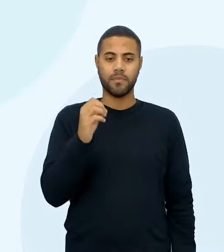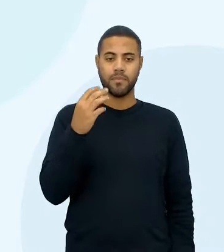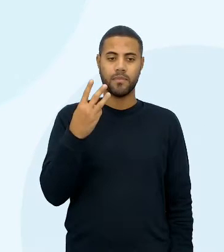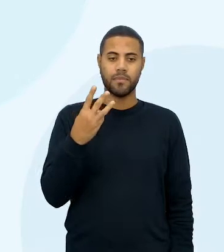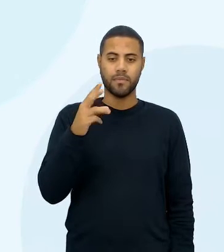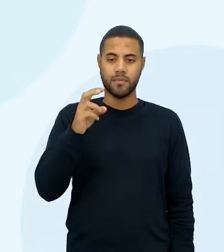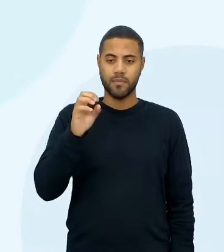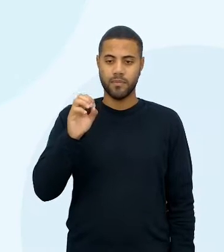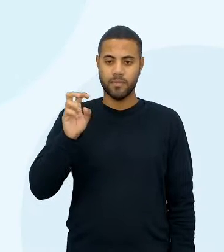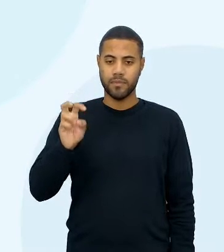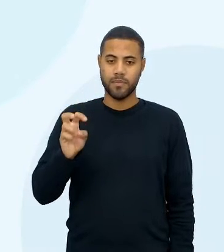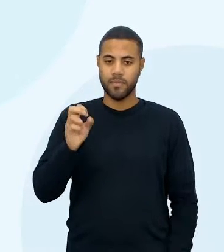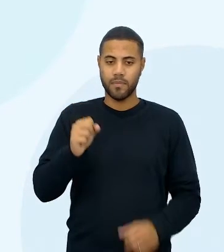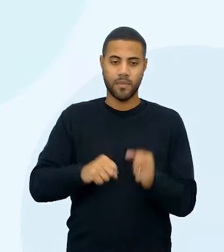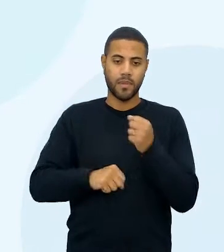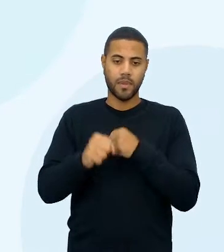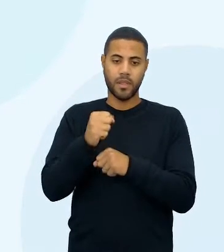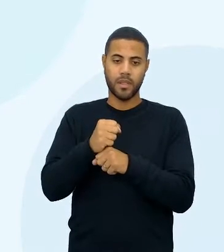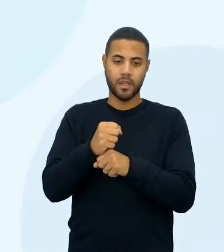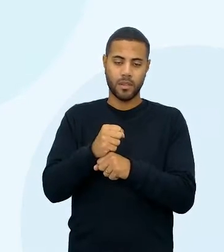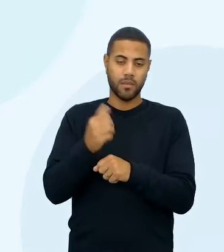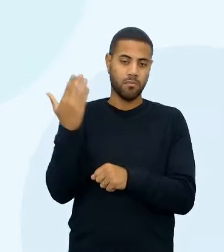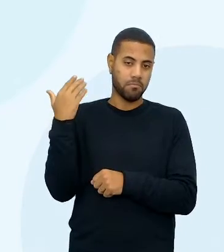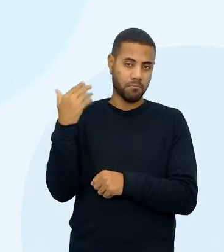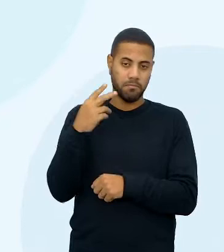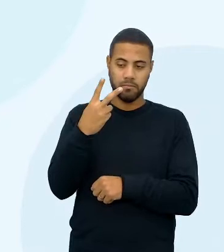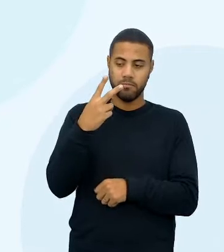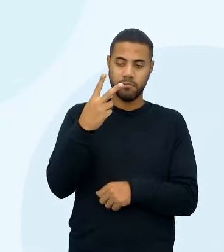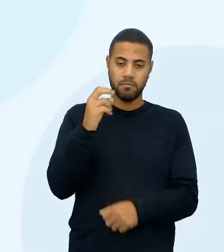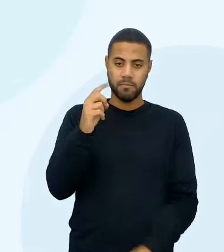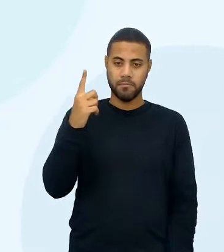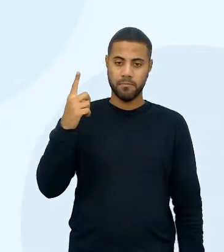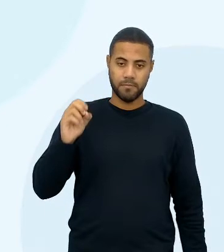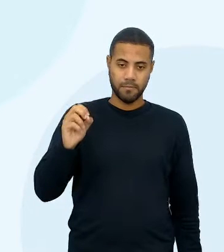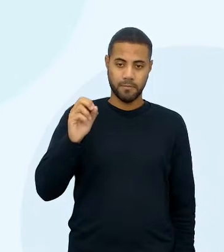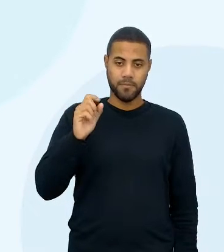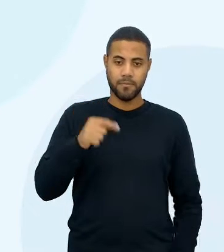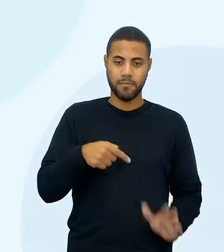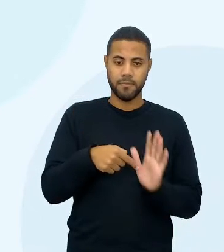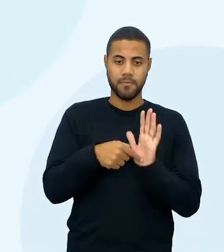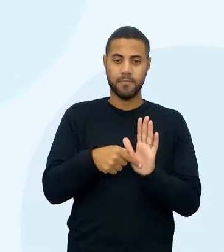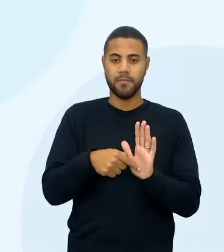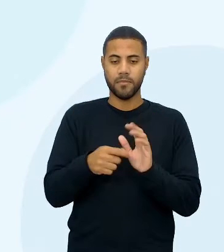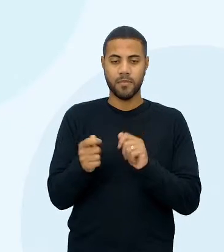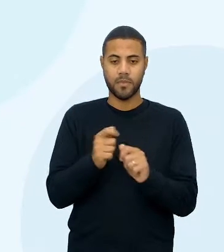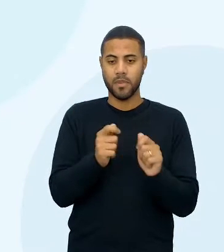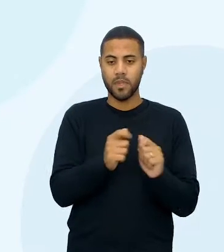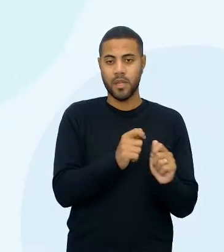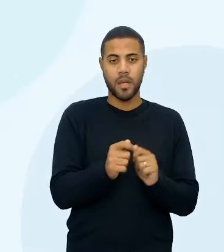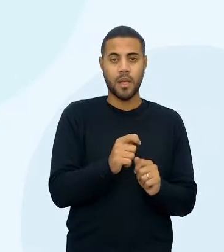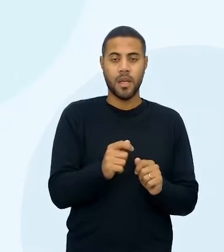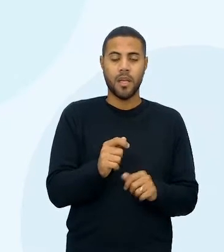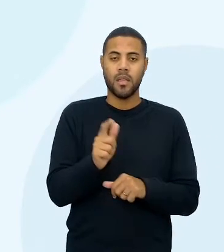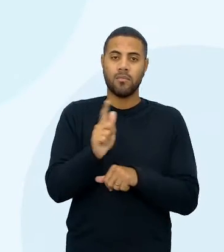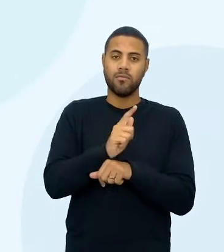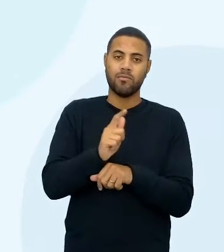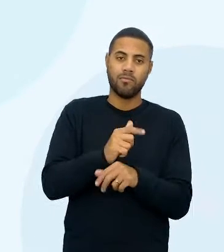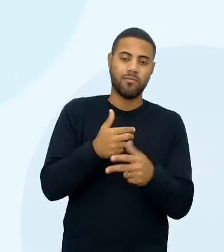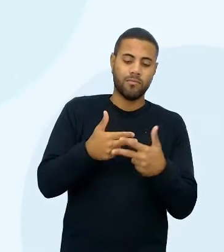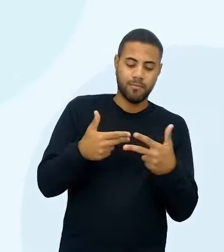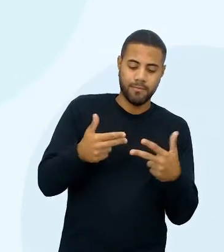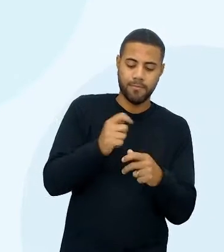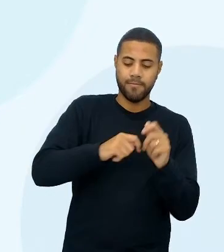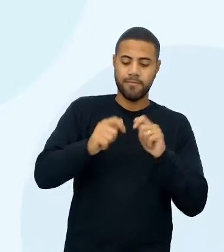do ano de 2010? Né? Ela veio para conferir diretrizes ao gerenciamento de resíduos sólidos